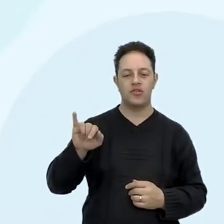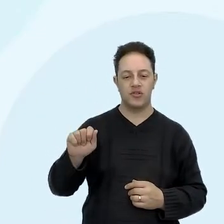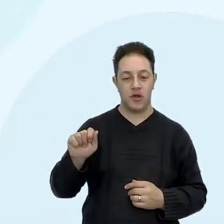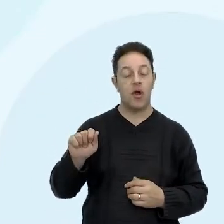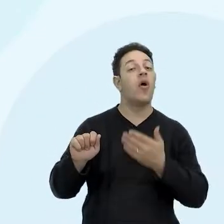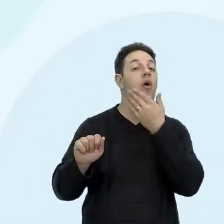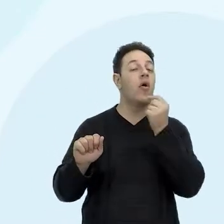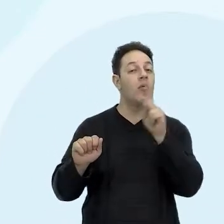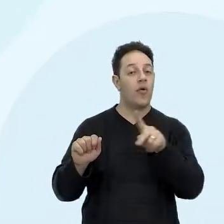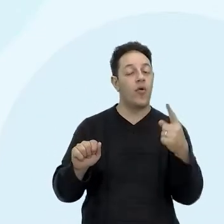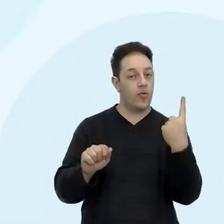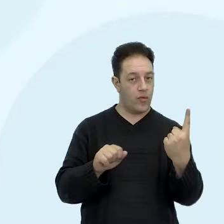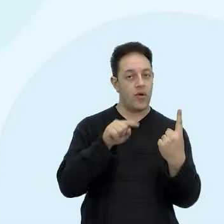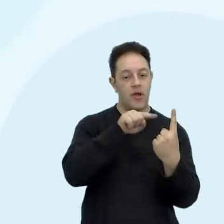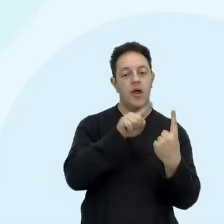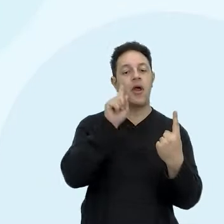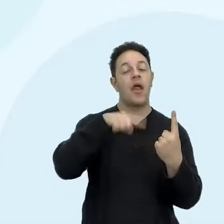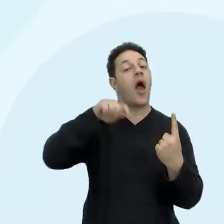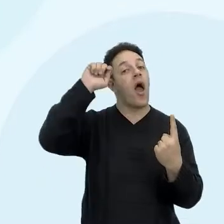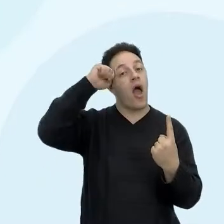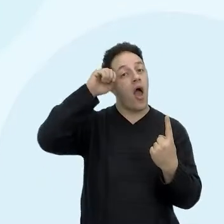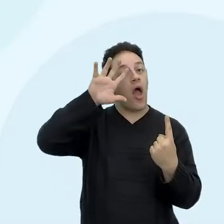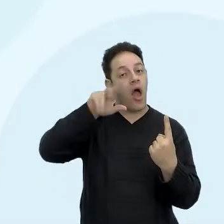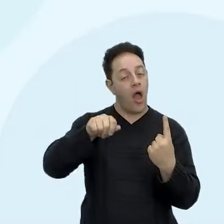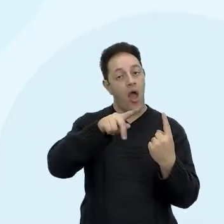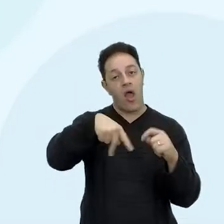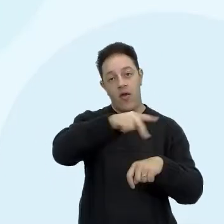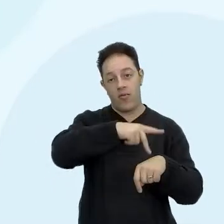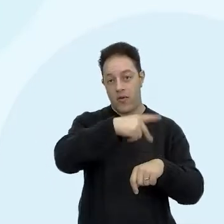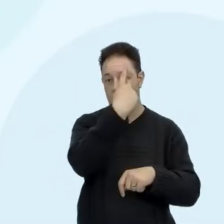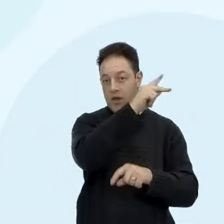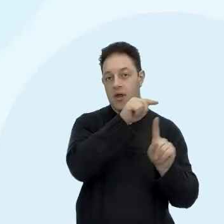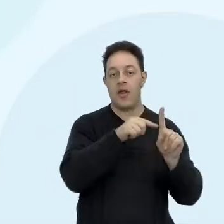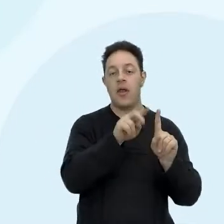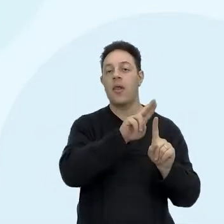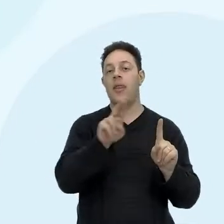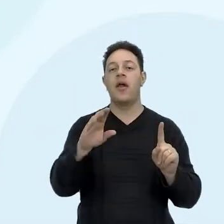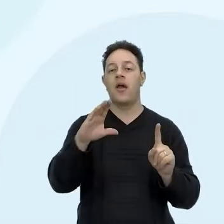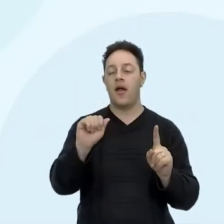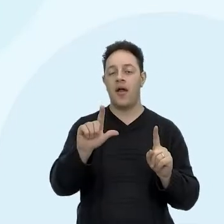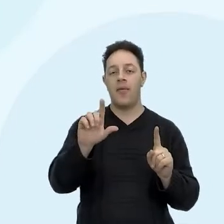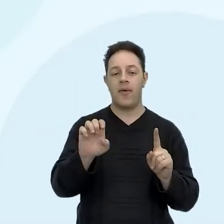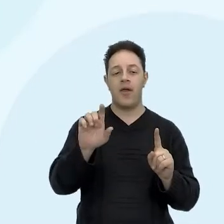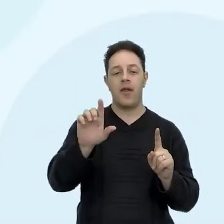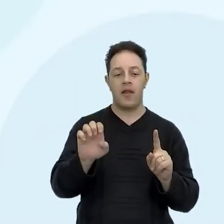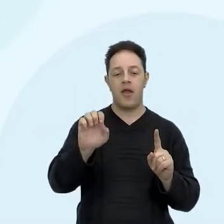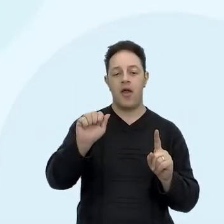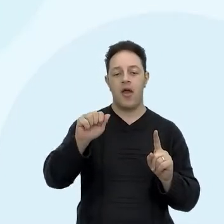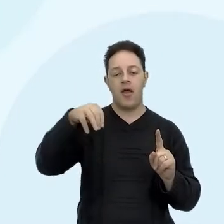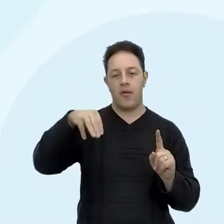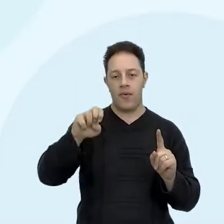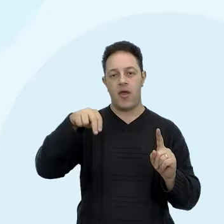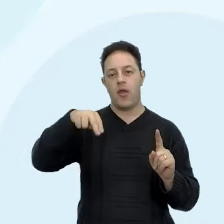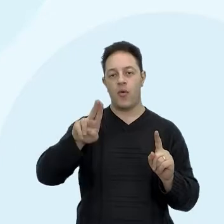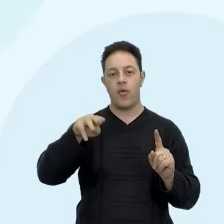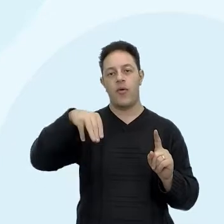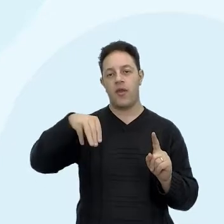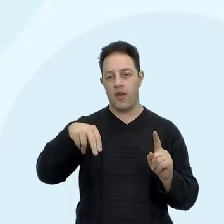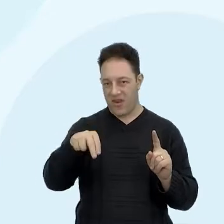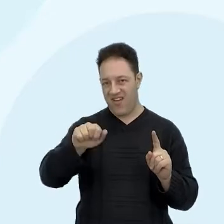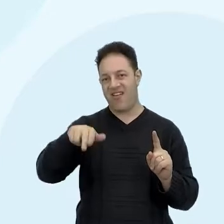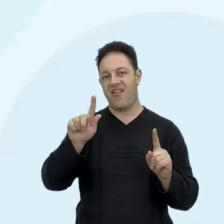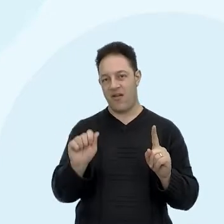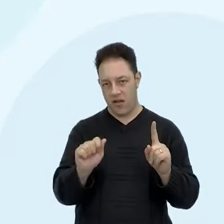antropologia é um africano que se chama Kabengele Munanga, e ele me ensinou essa